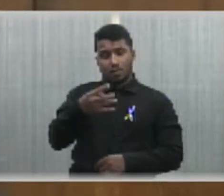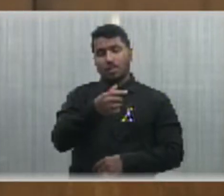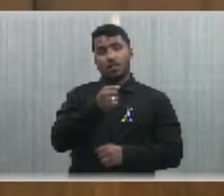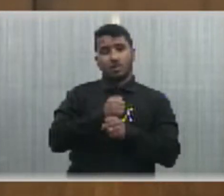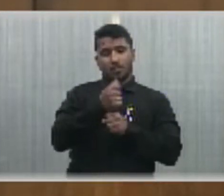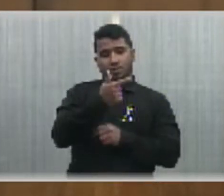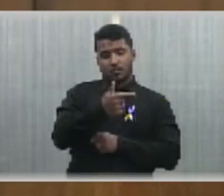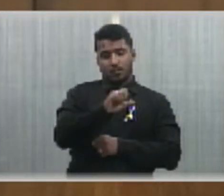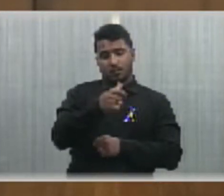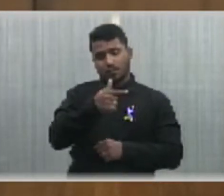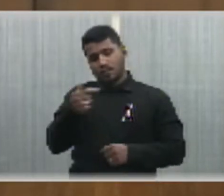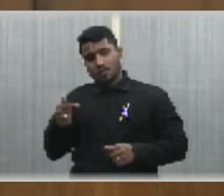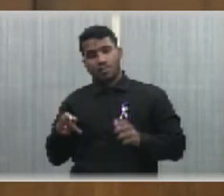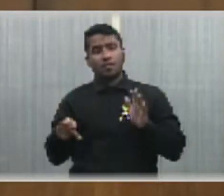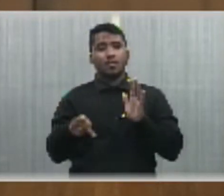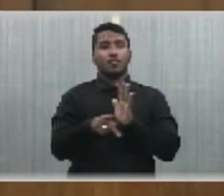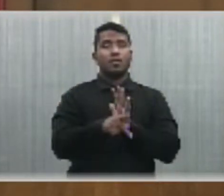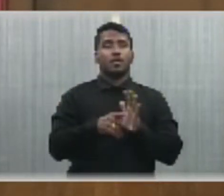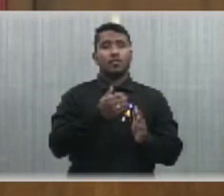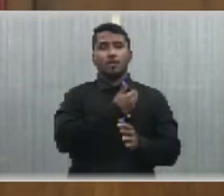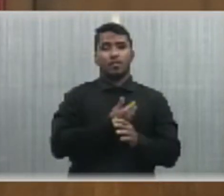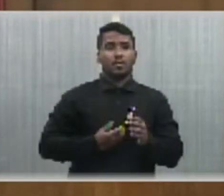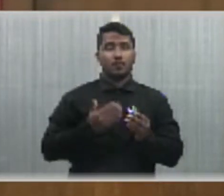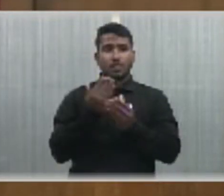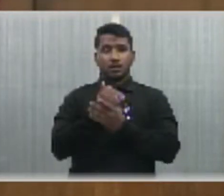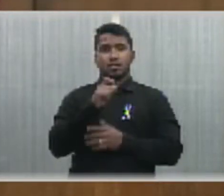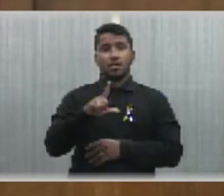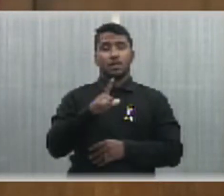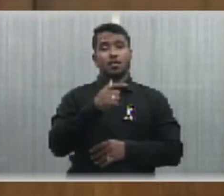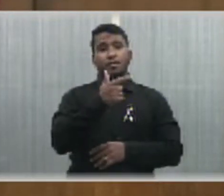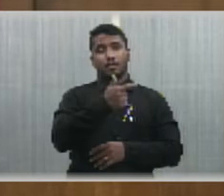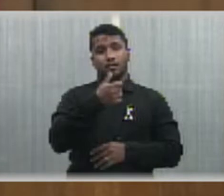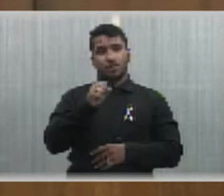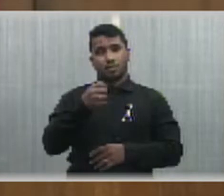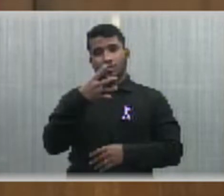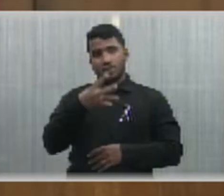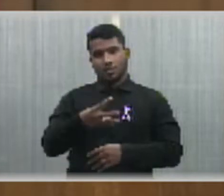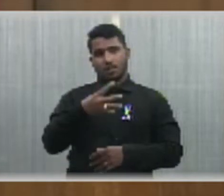Executivo, processo AL